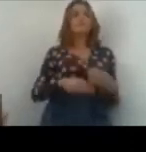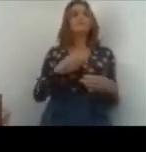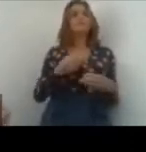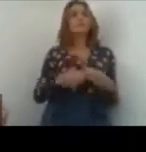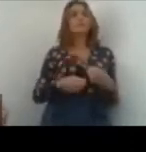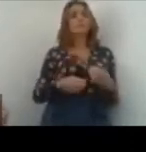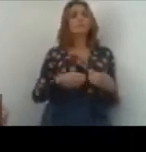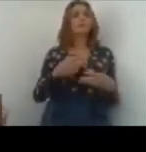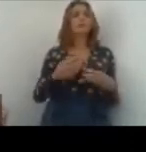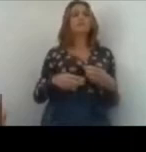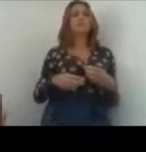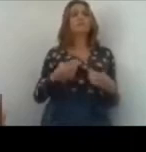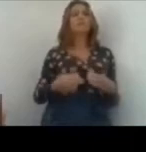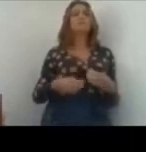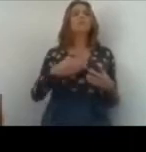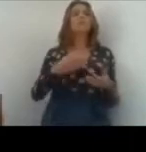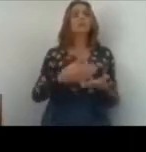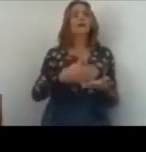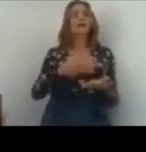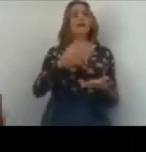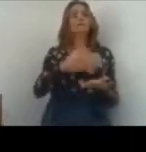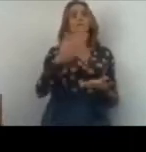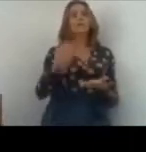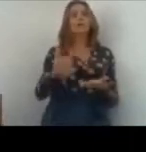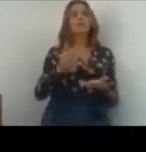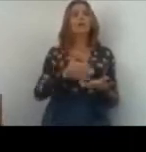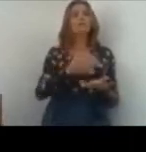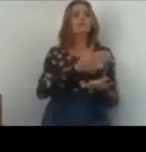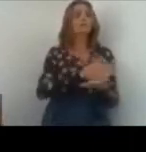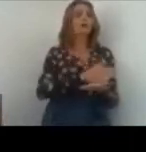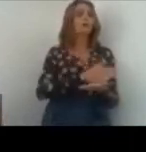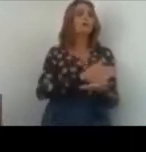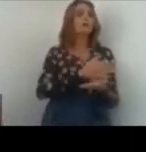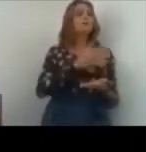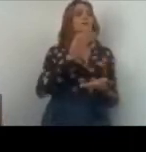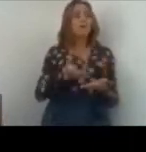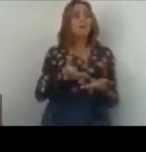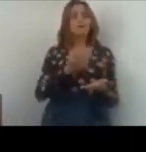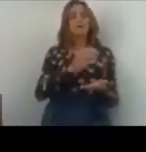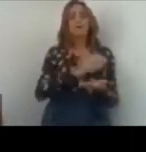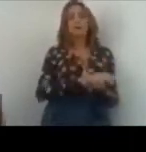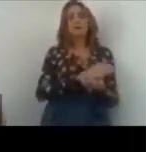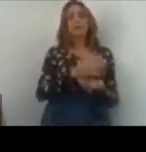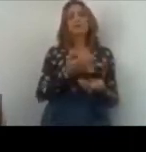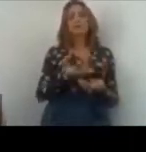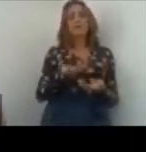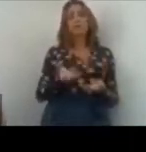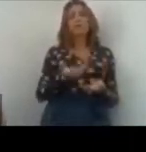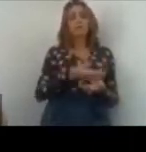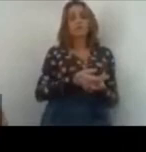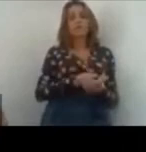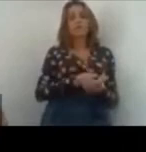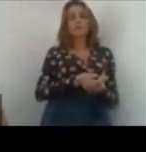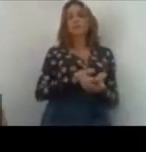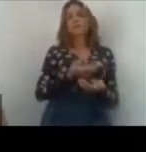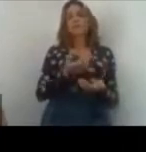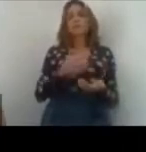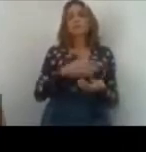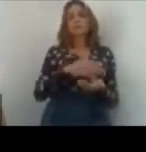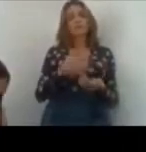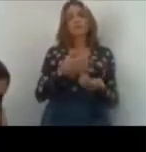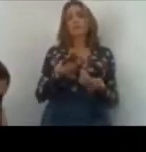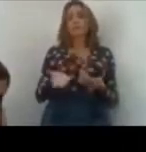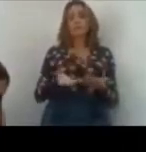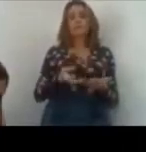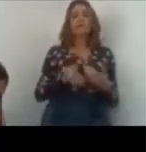vai existir nenhum tipo de trabalho explicando por que a raça tal é mais acometida